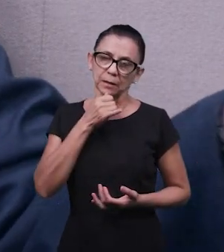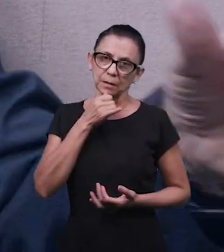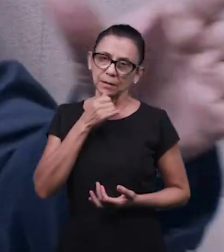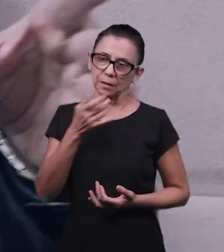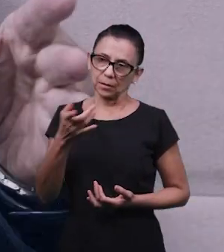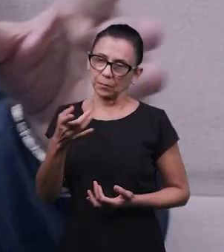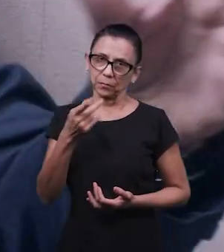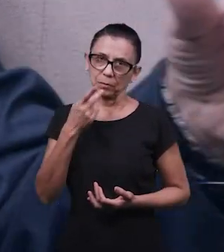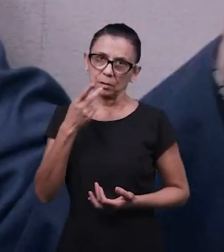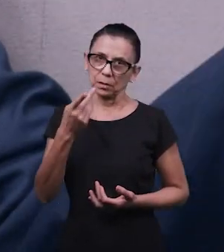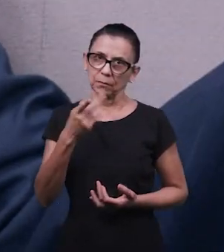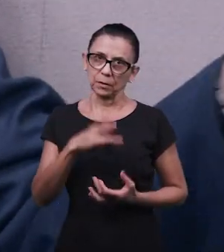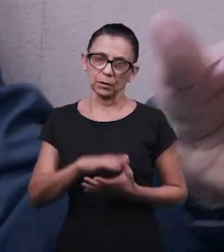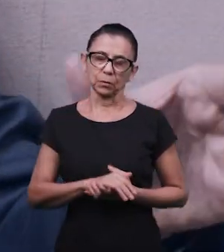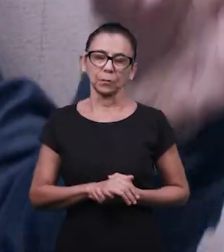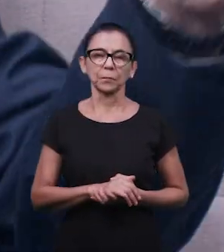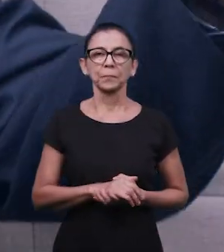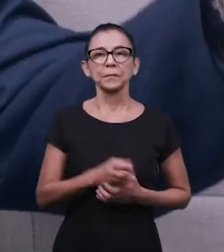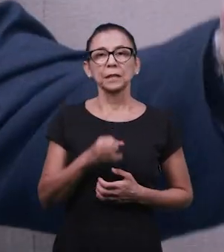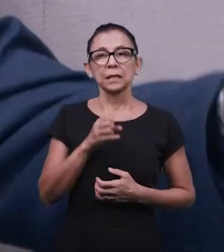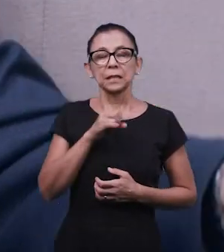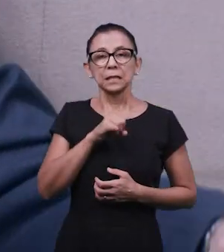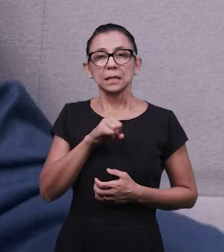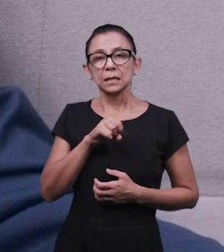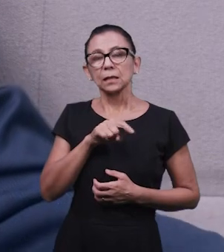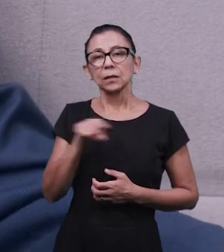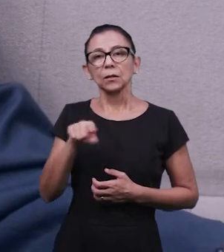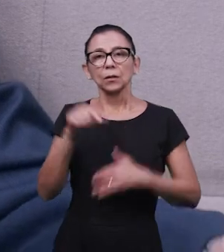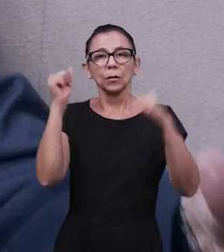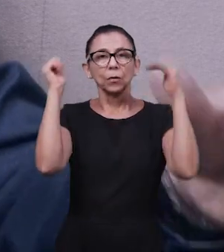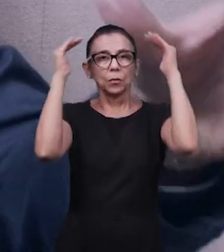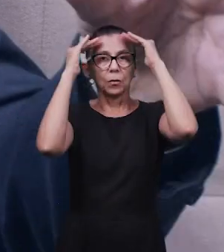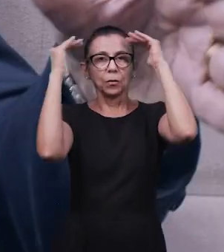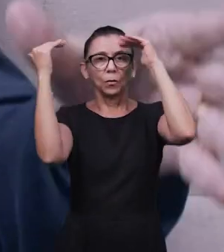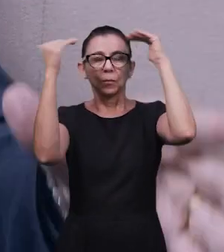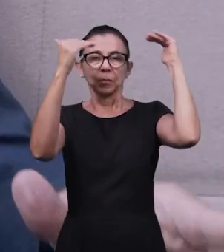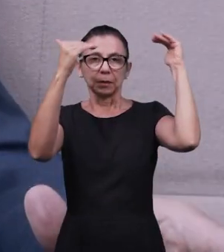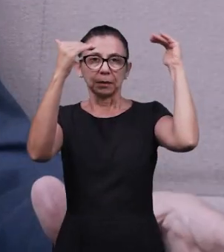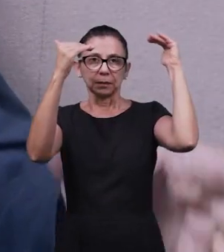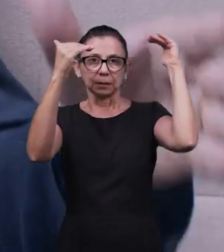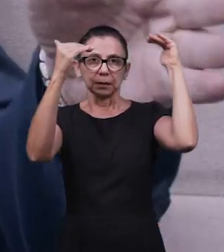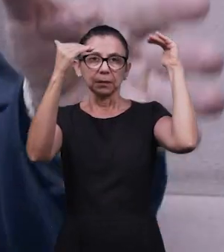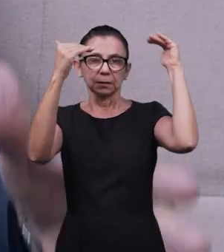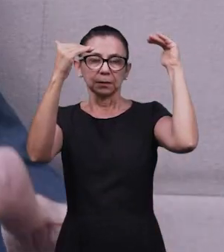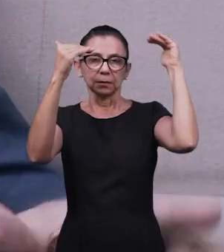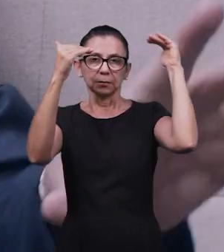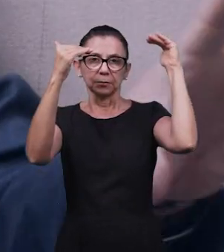manifesta e o amor também. Qual era o segredo, então? Obediência.